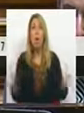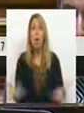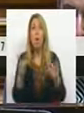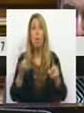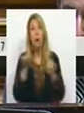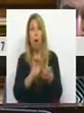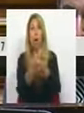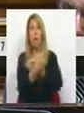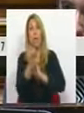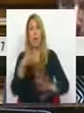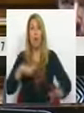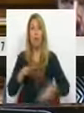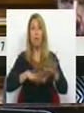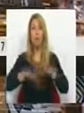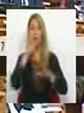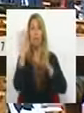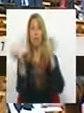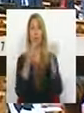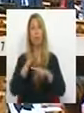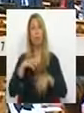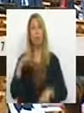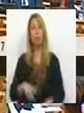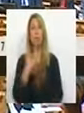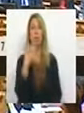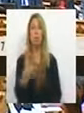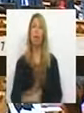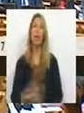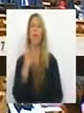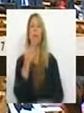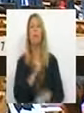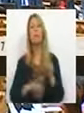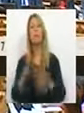floresta portuguesa. Muito obrigado. Obrigado, Sr. Deputado.